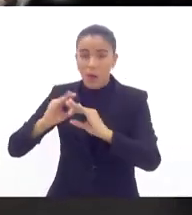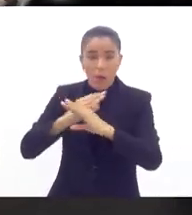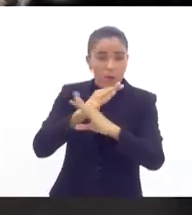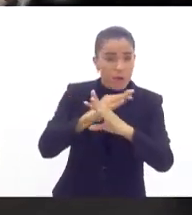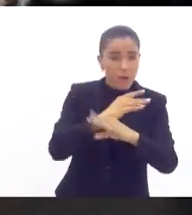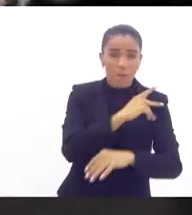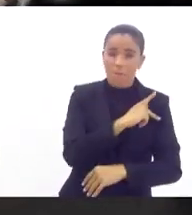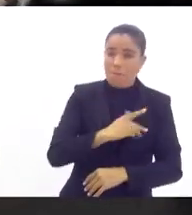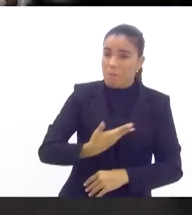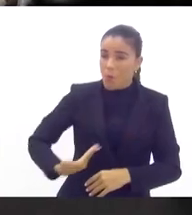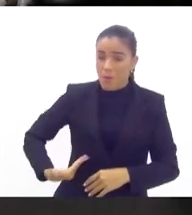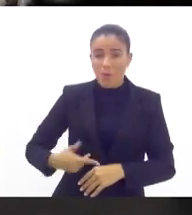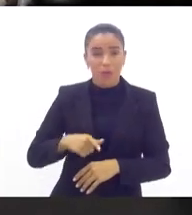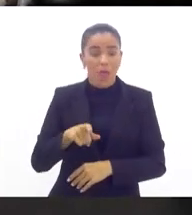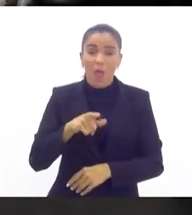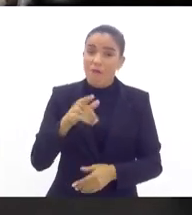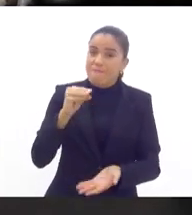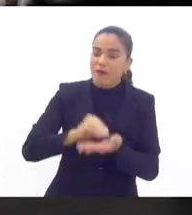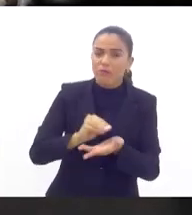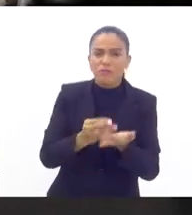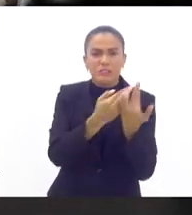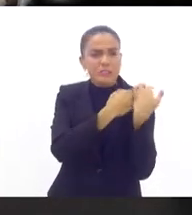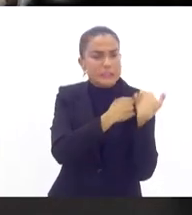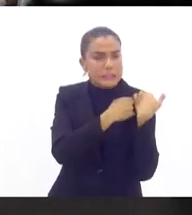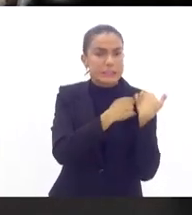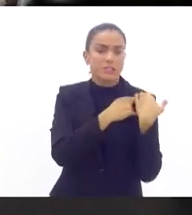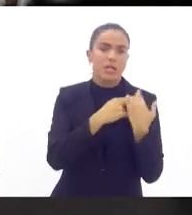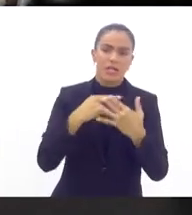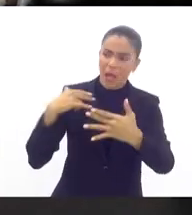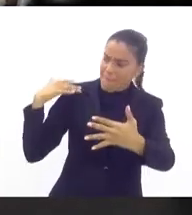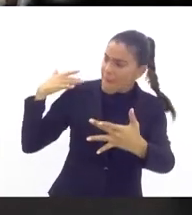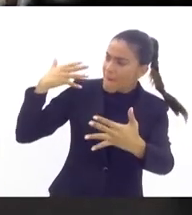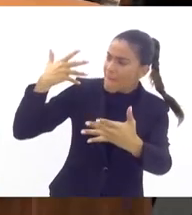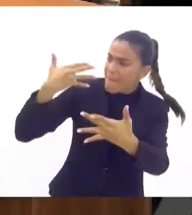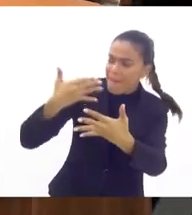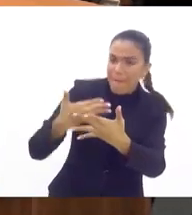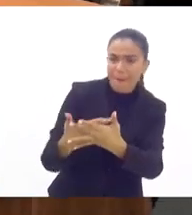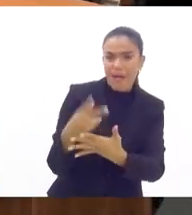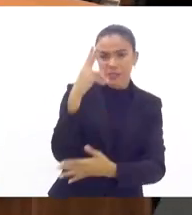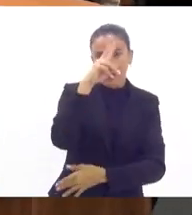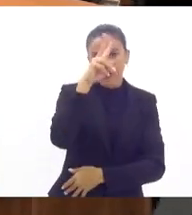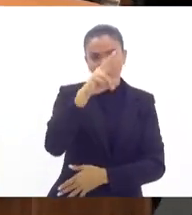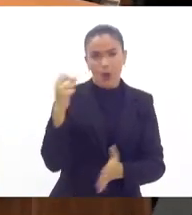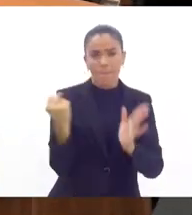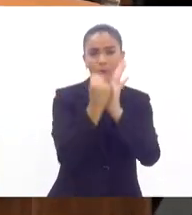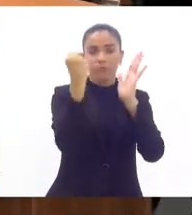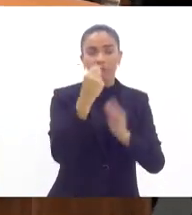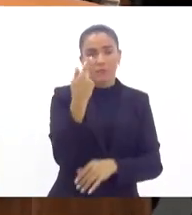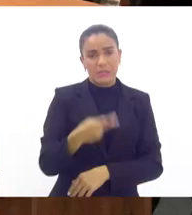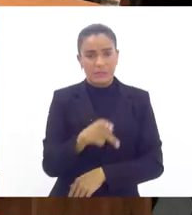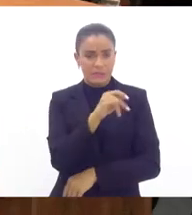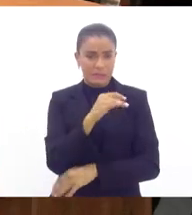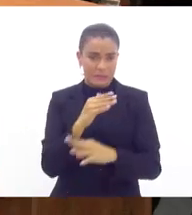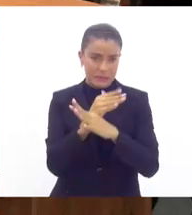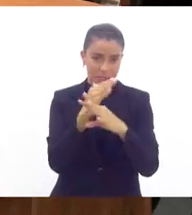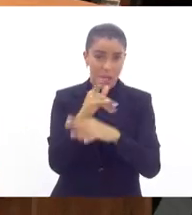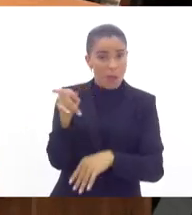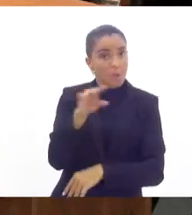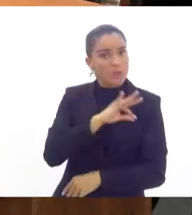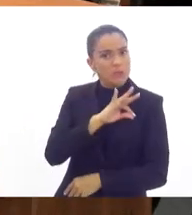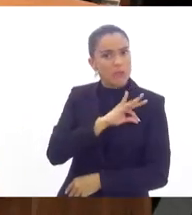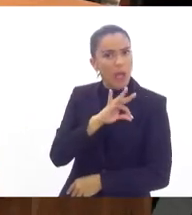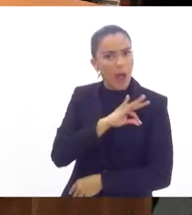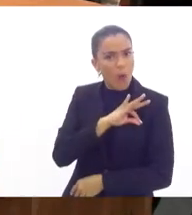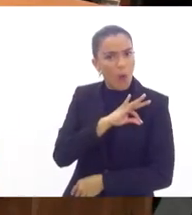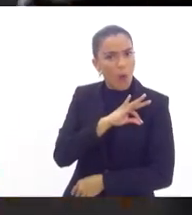é o mais incompetente secretário de ordem pública da história dessa cidade E por incrível que pareça é um policial um policial